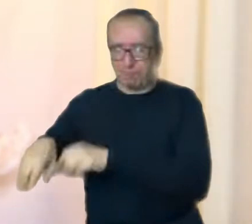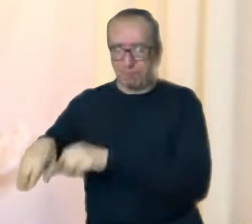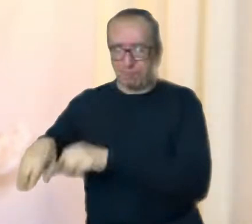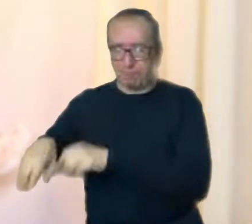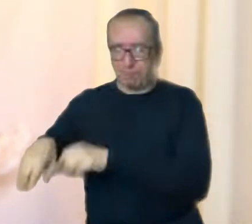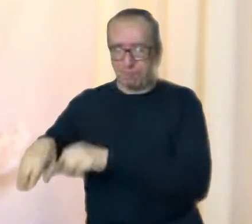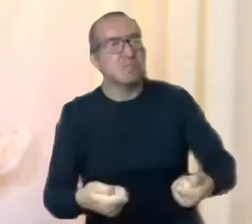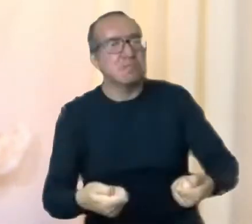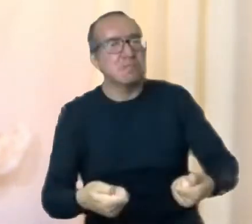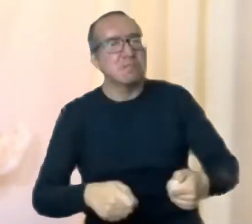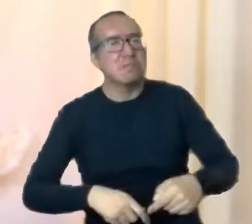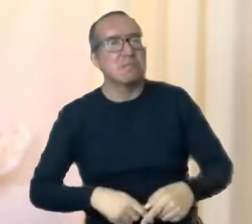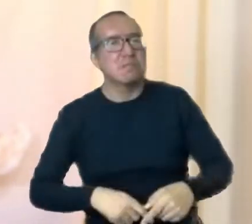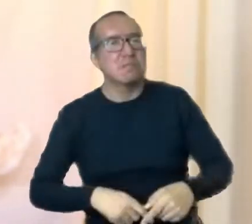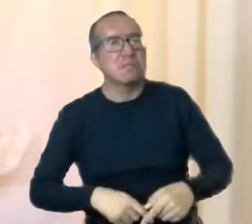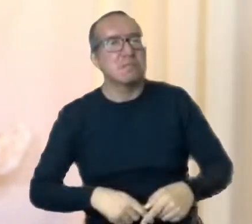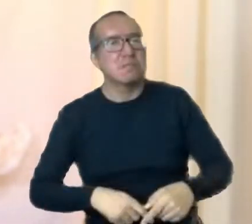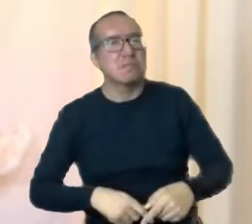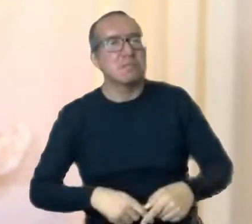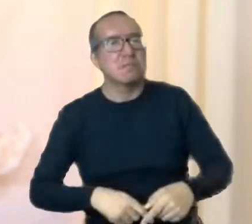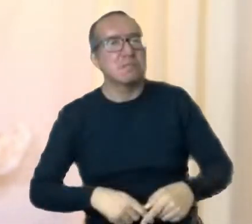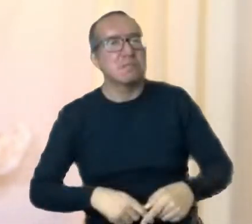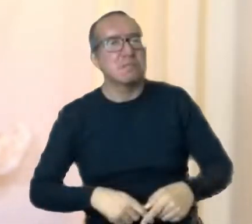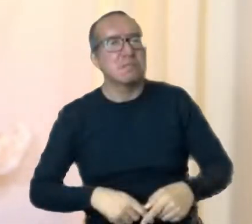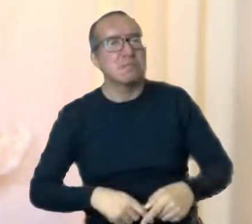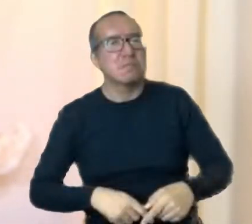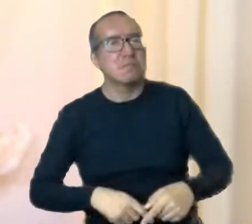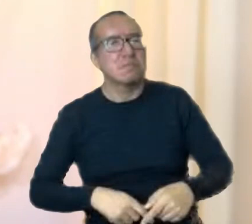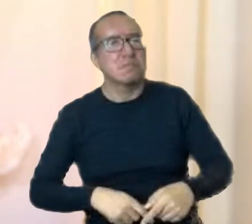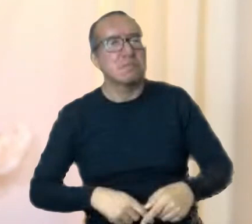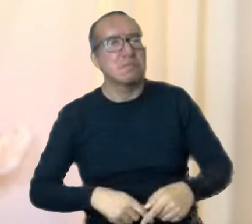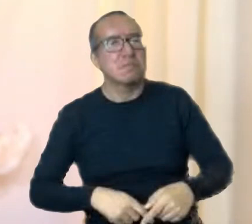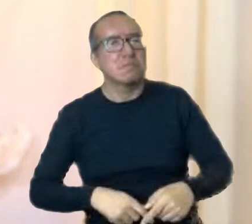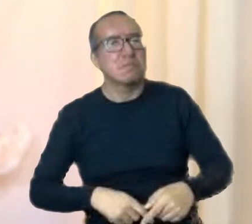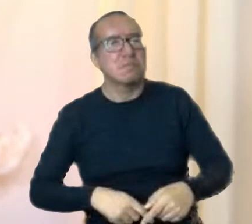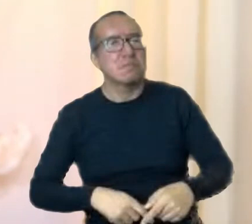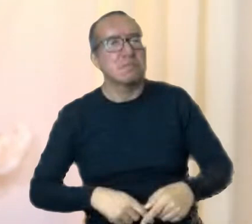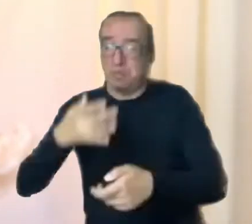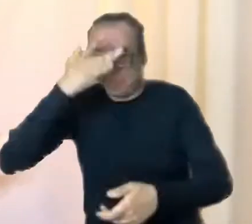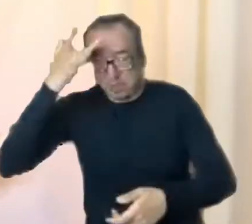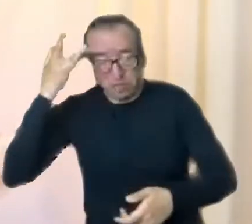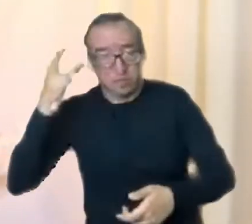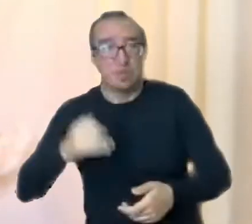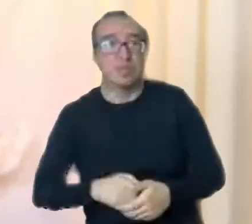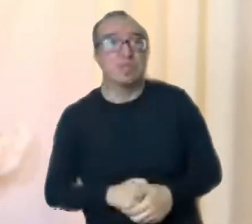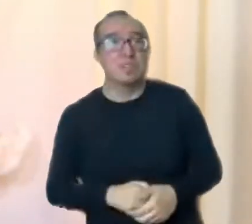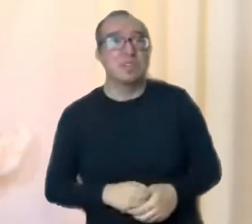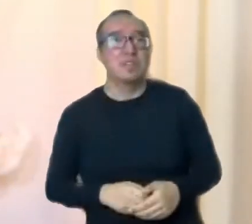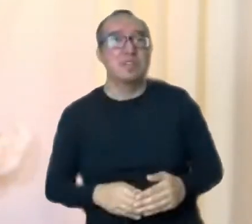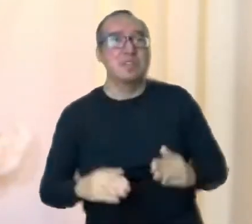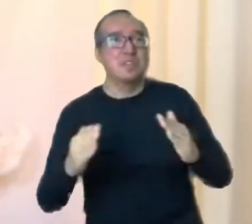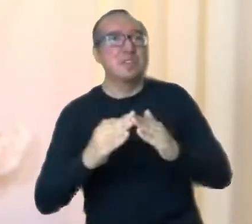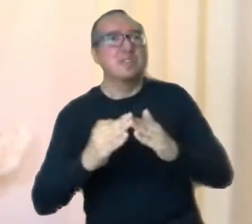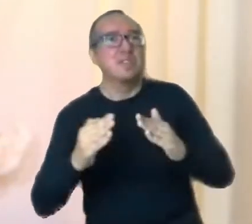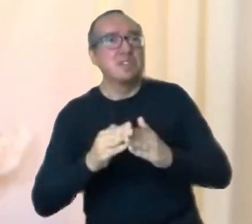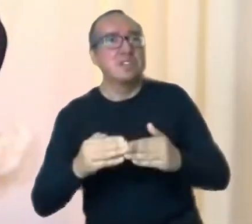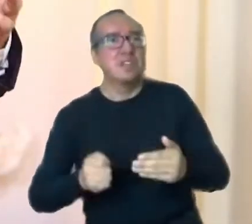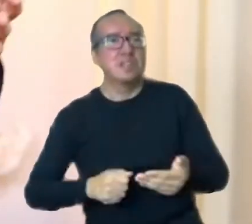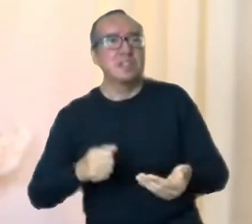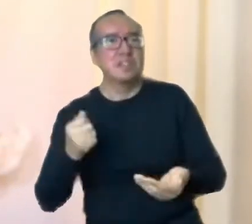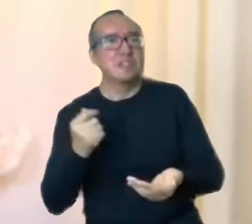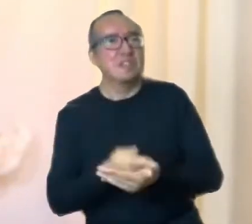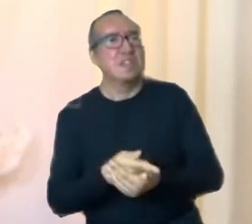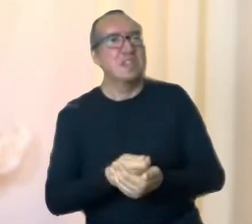Quantas vezes nós saímos de casa, gastamos 100, 200, 300 reais no final de semana,